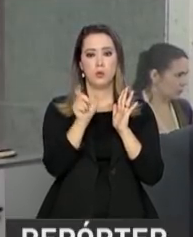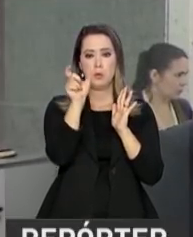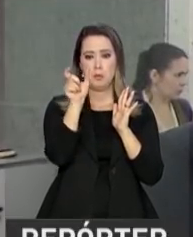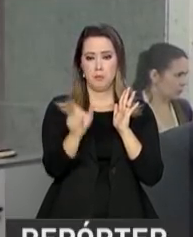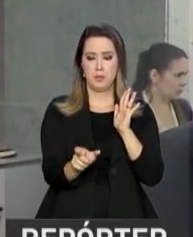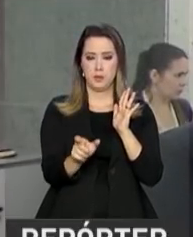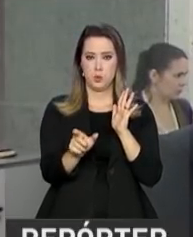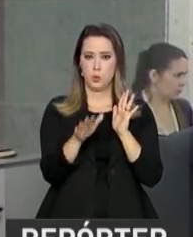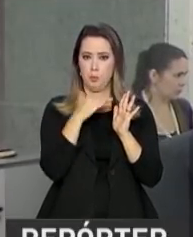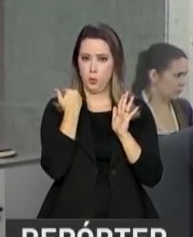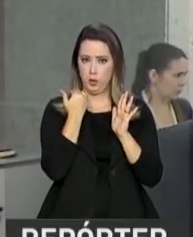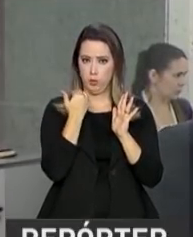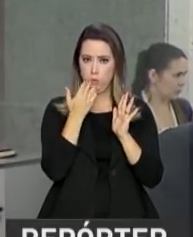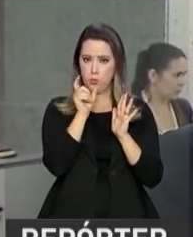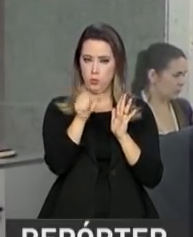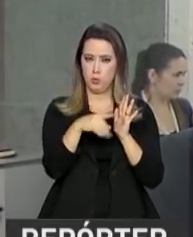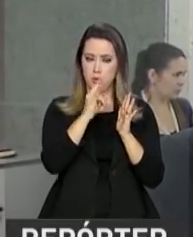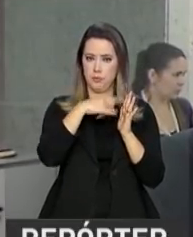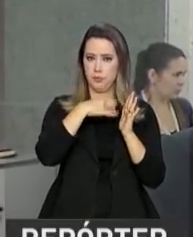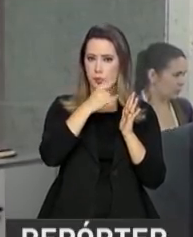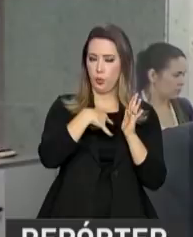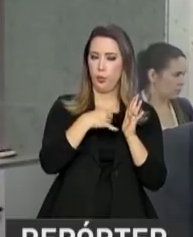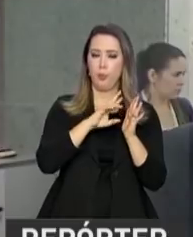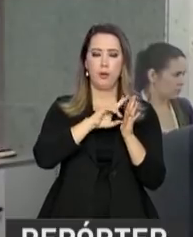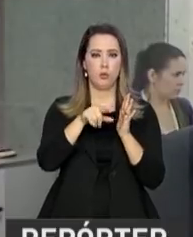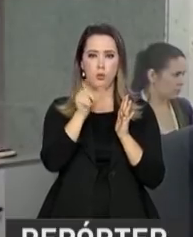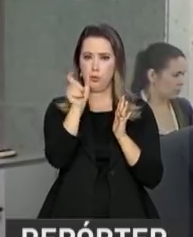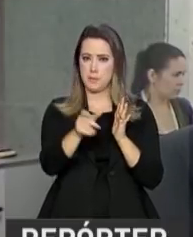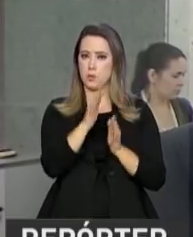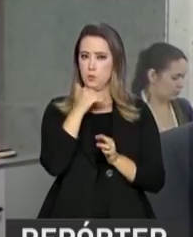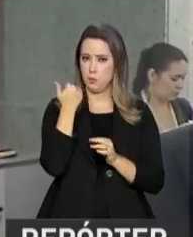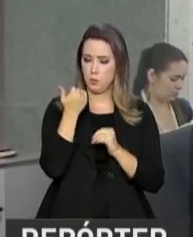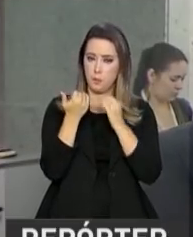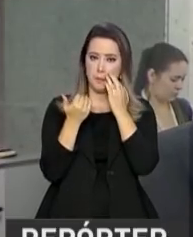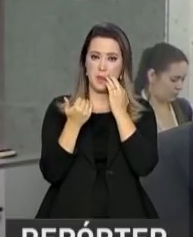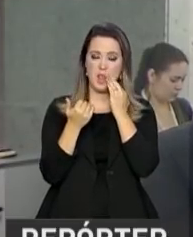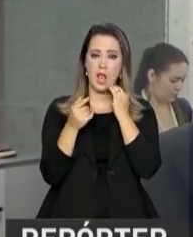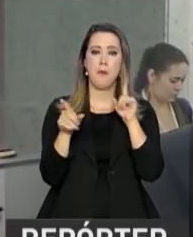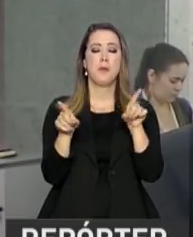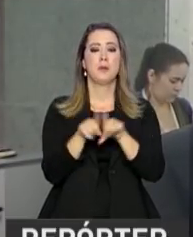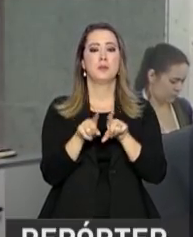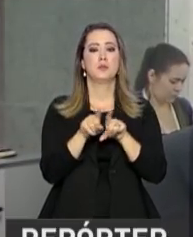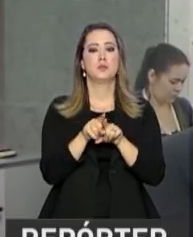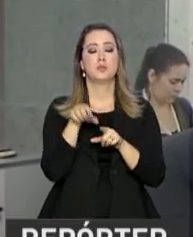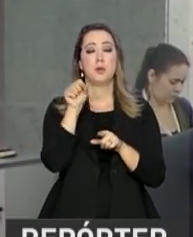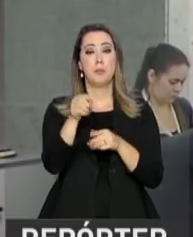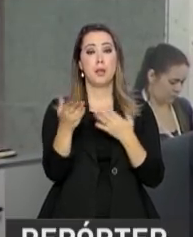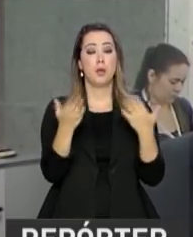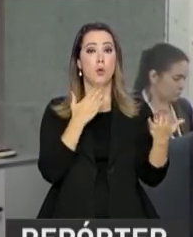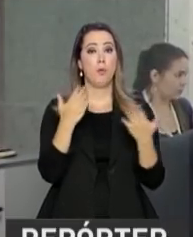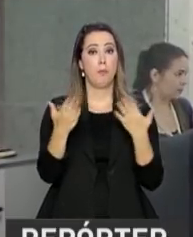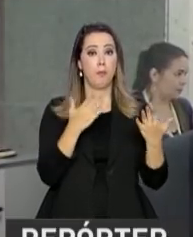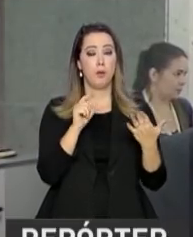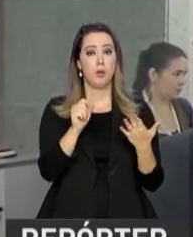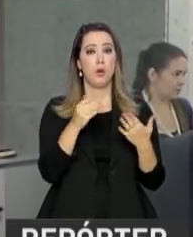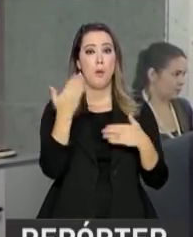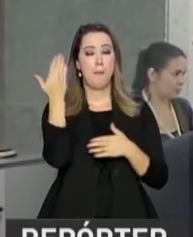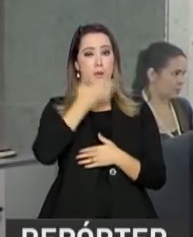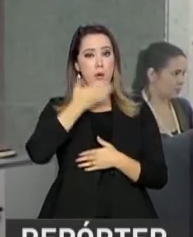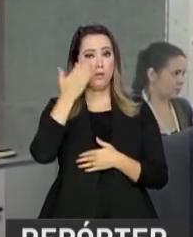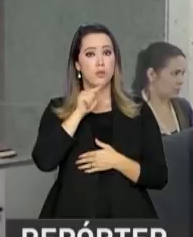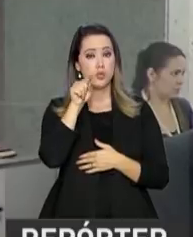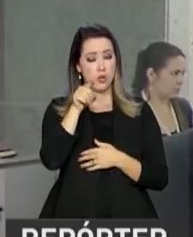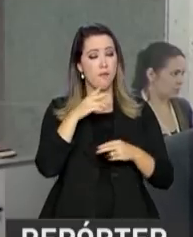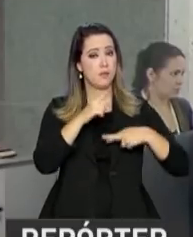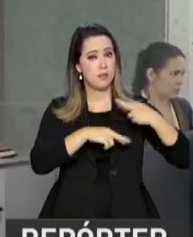cotista é carteira de trabalho identidade no meio do piso e documentos que comprovem os irlandeses a certidão